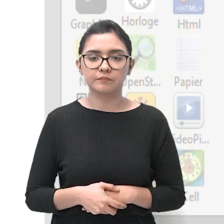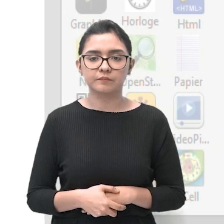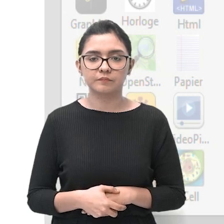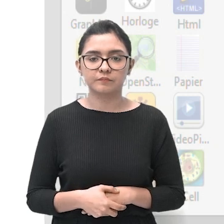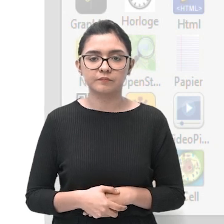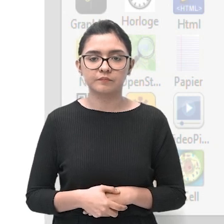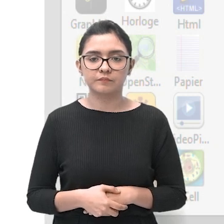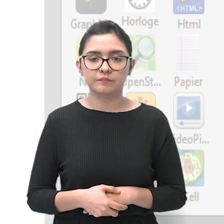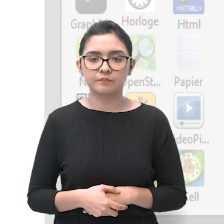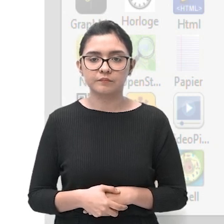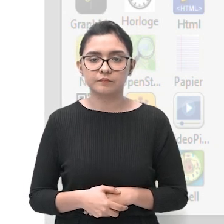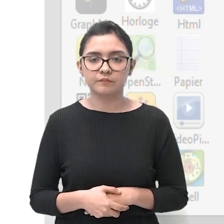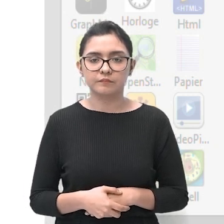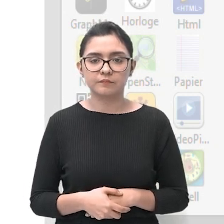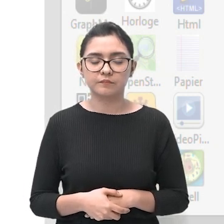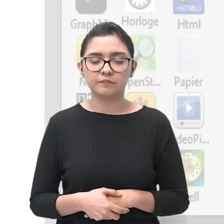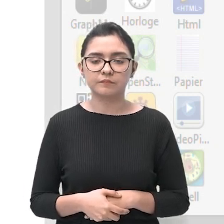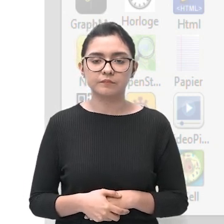Vou botar aqui.